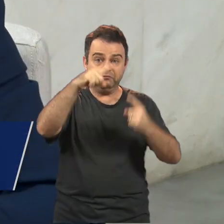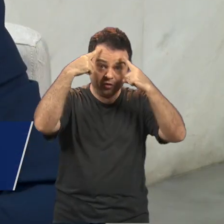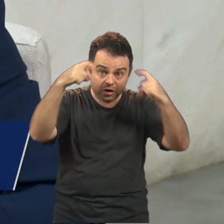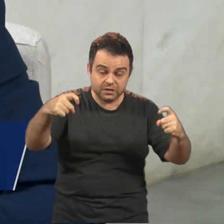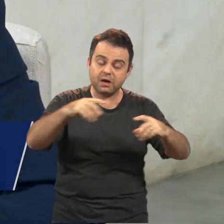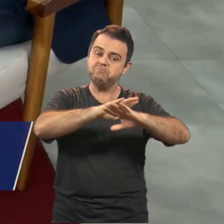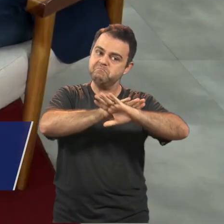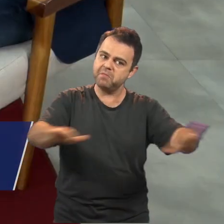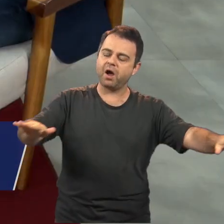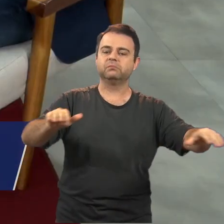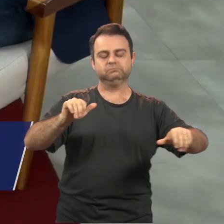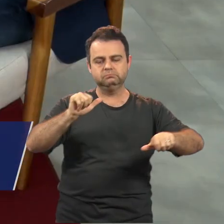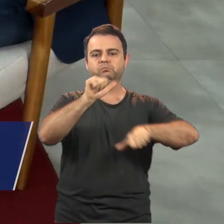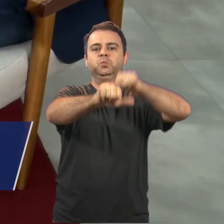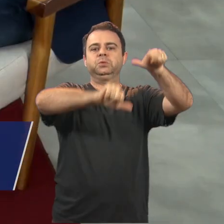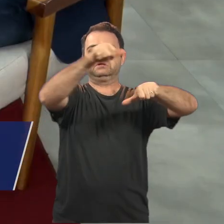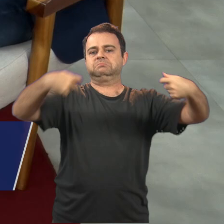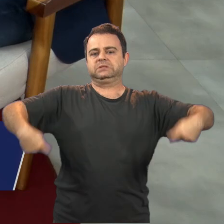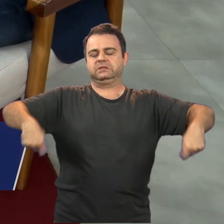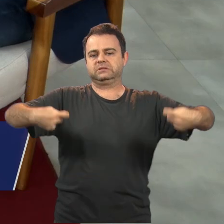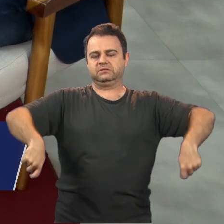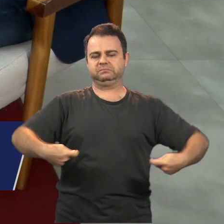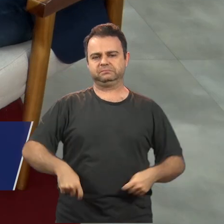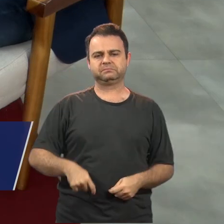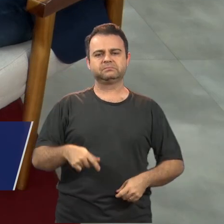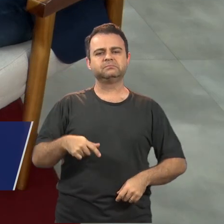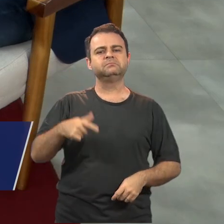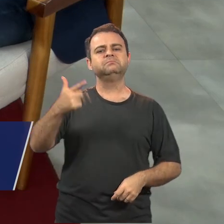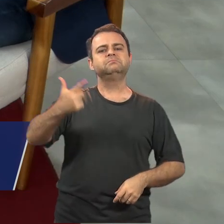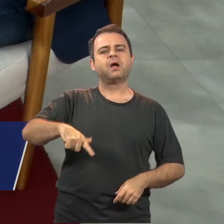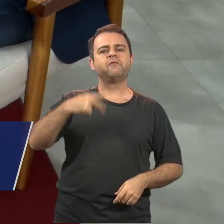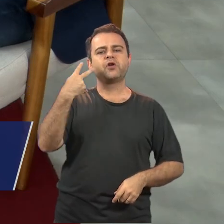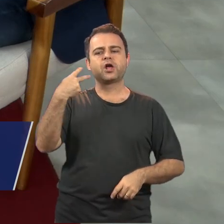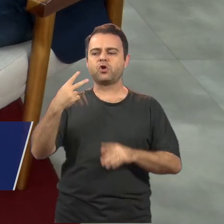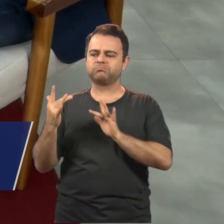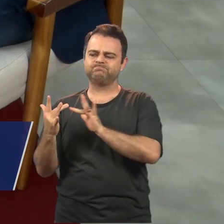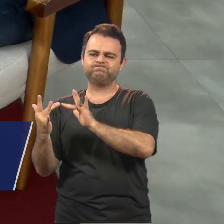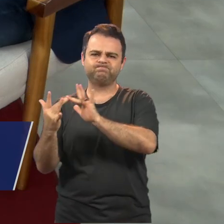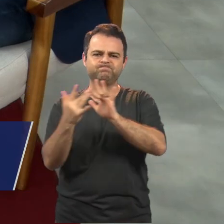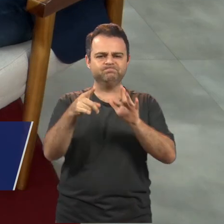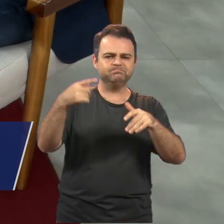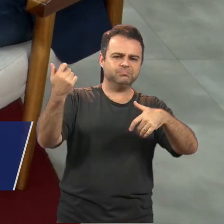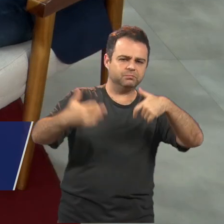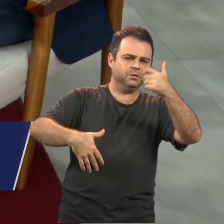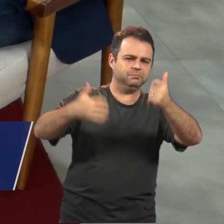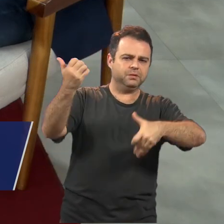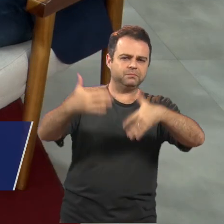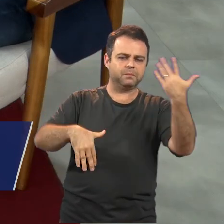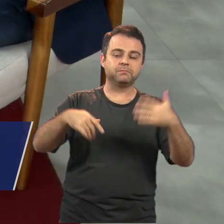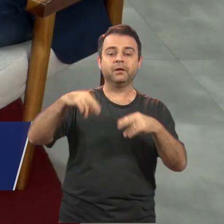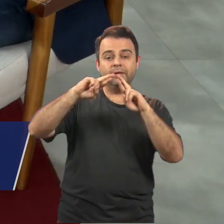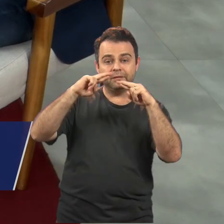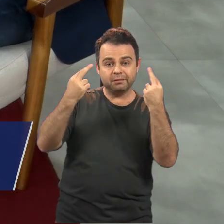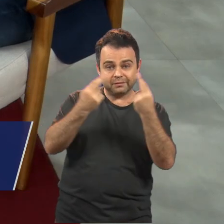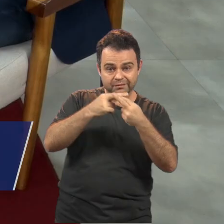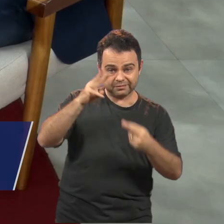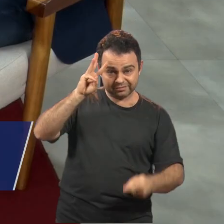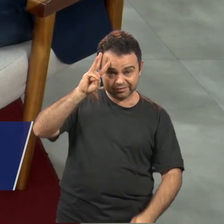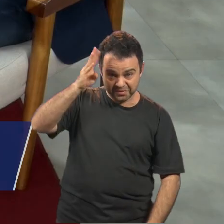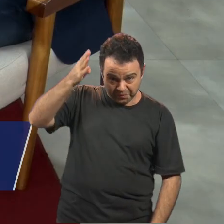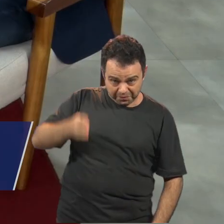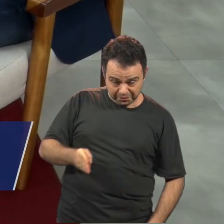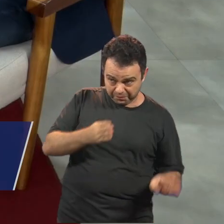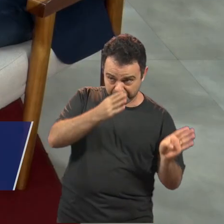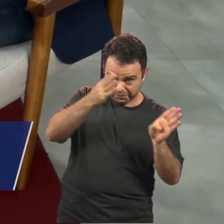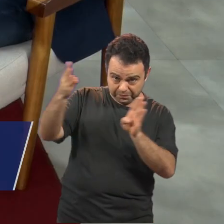mude, né? Bom, e falando sobre esses contatos com outros vereadores ainda, nós observamos aqui durante as sessões ordinárias, o